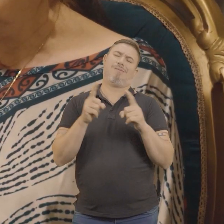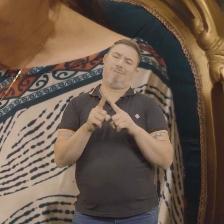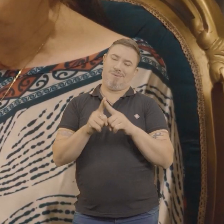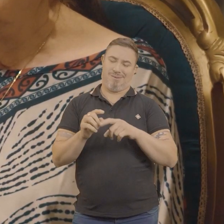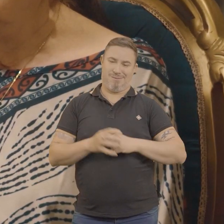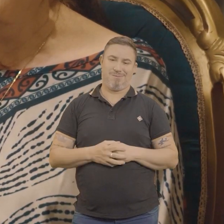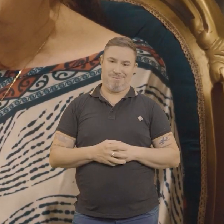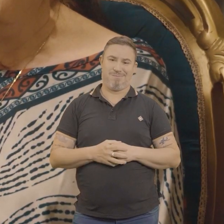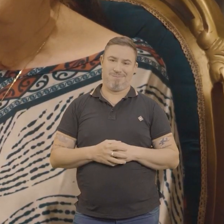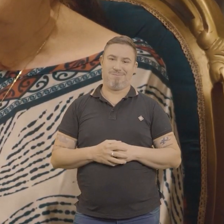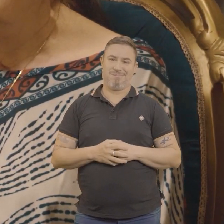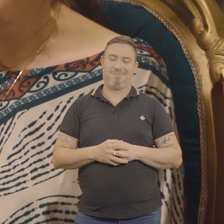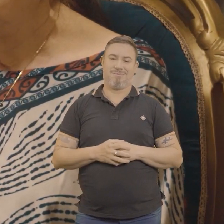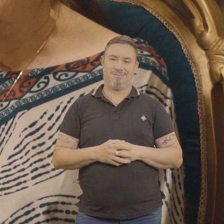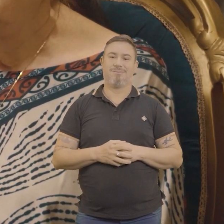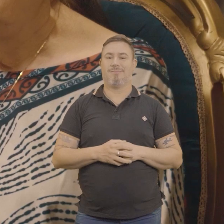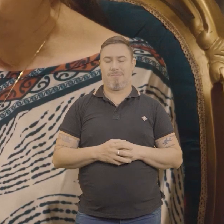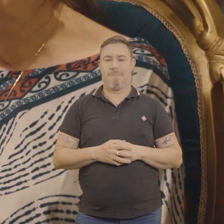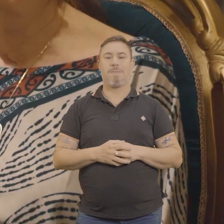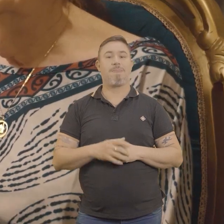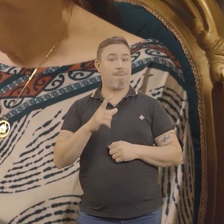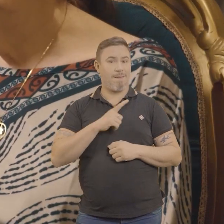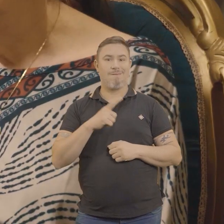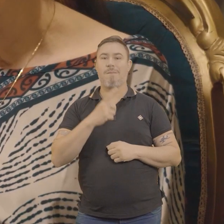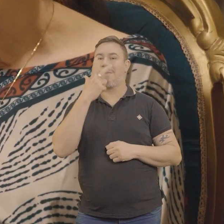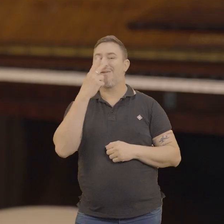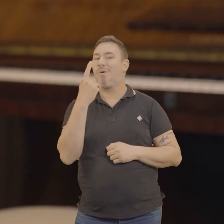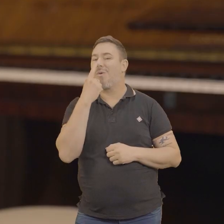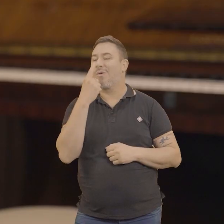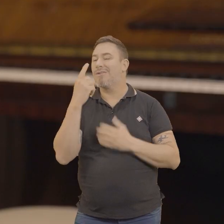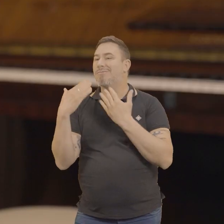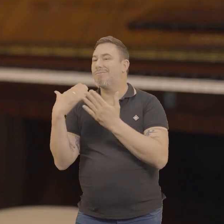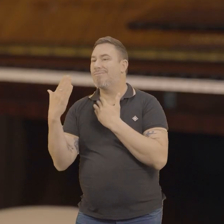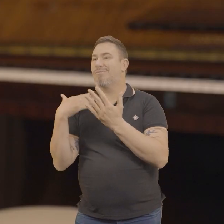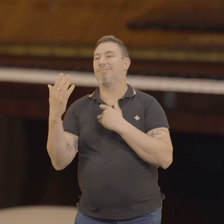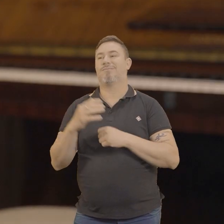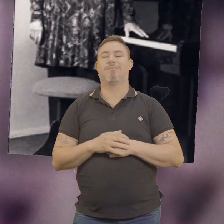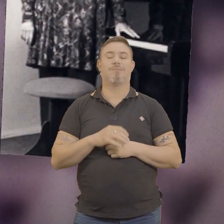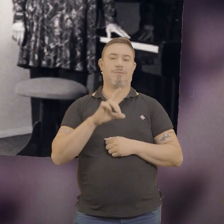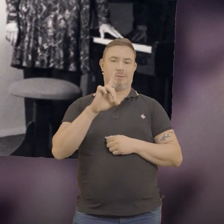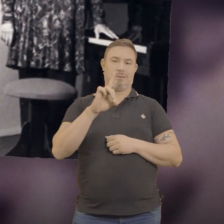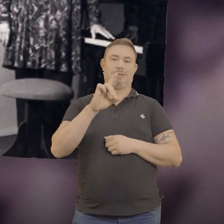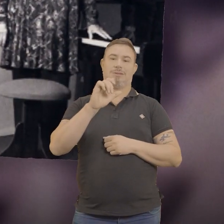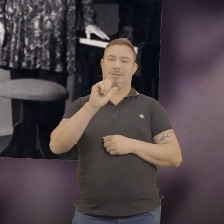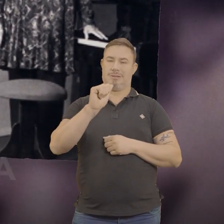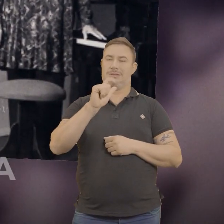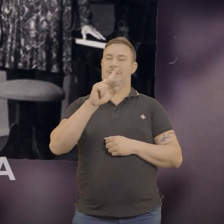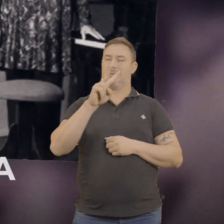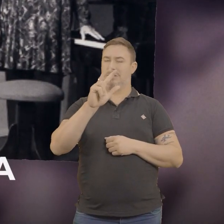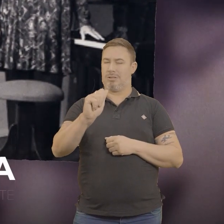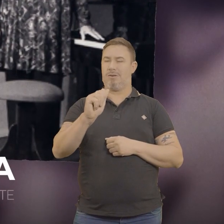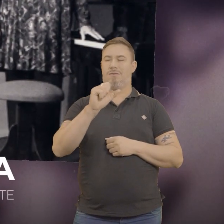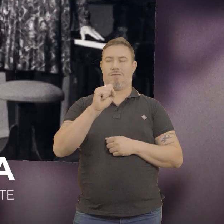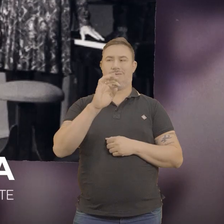houve uma, vamos dizer assim, uma afinidade. Tinha Dalva Estela. Dalva Estela foi uma grande pessoa. A